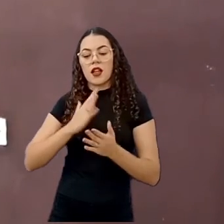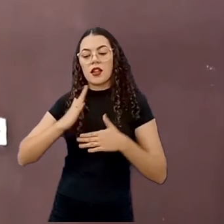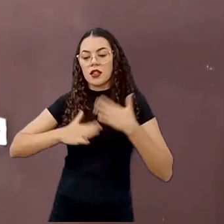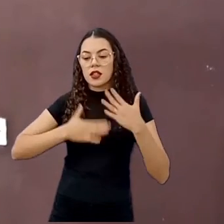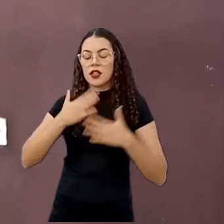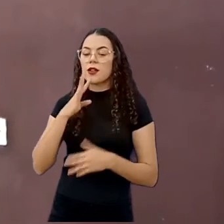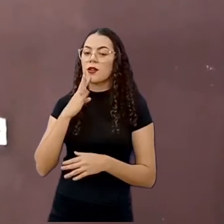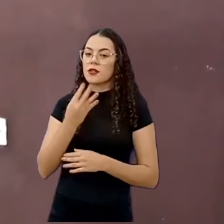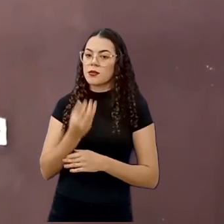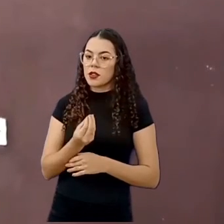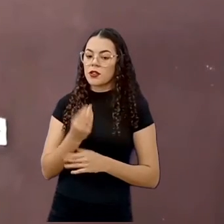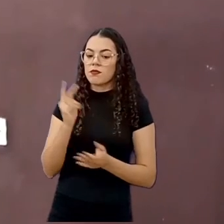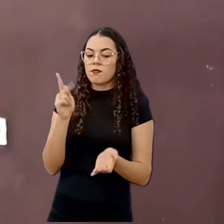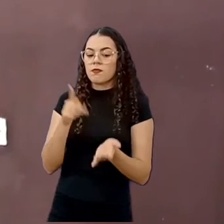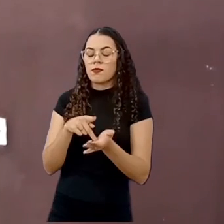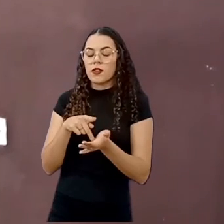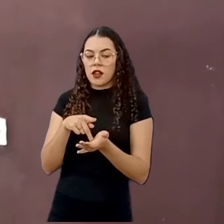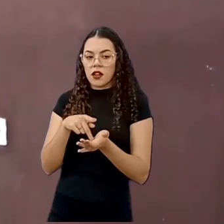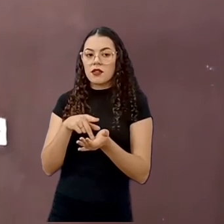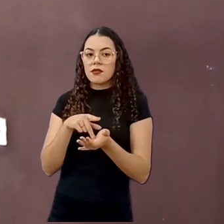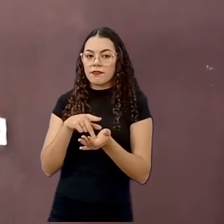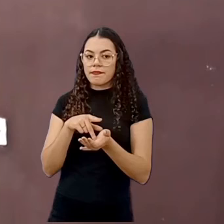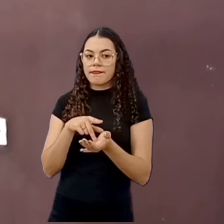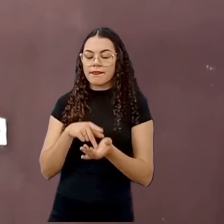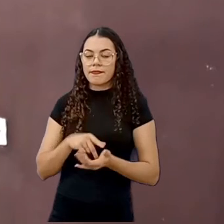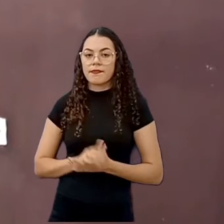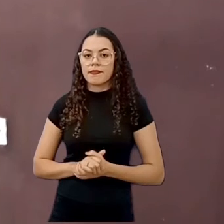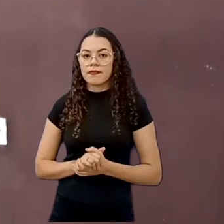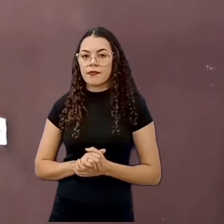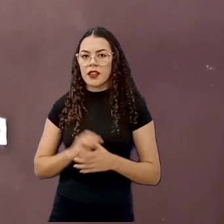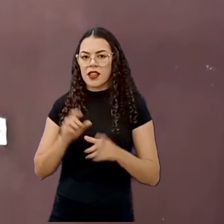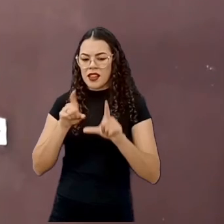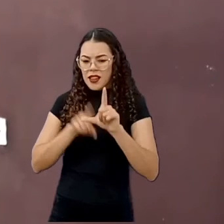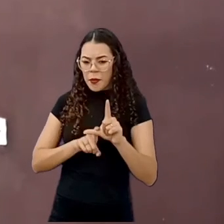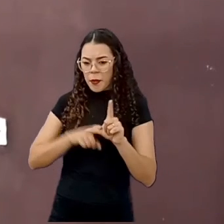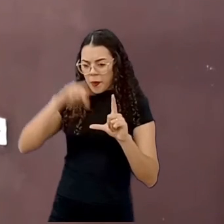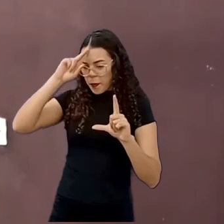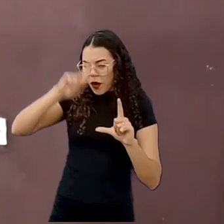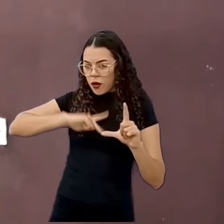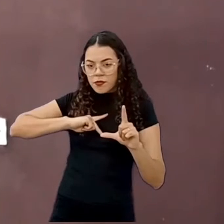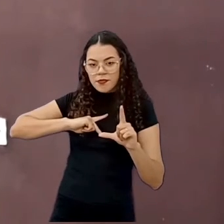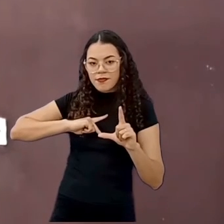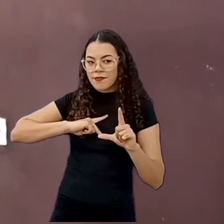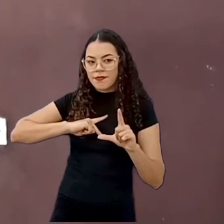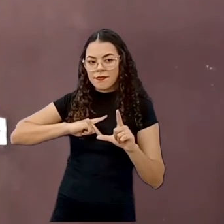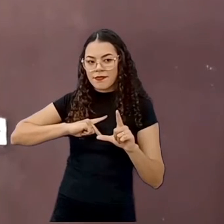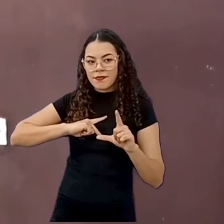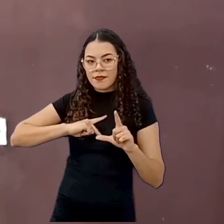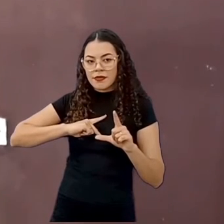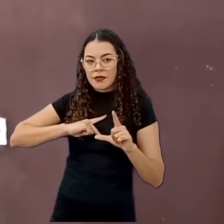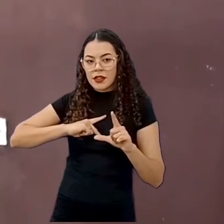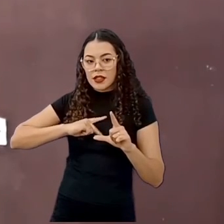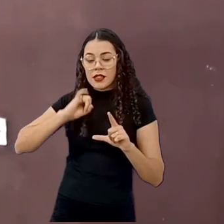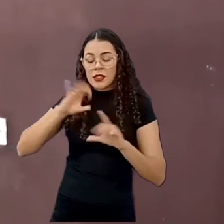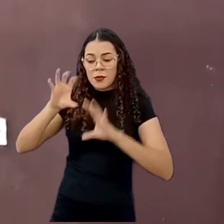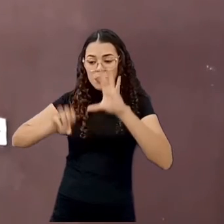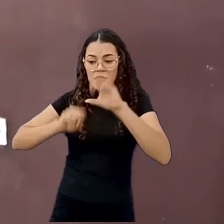de conhecimento da sua verdade. Não depende de nós. Mas se não buscar